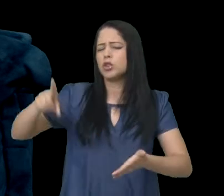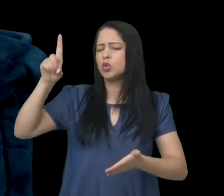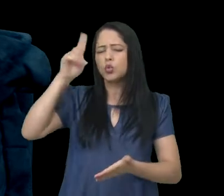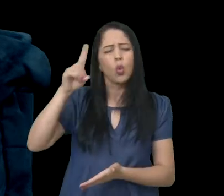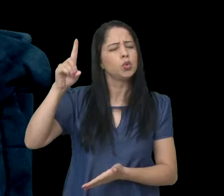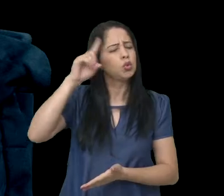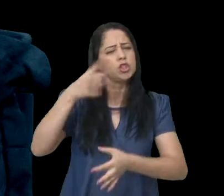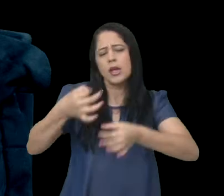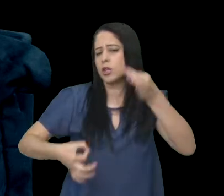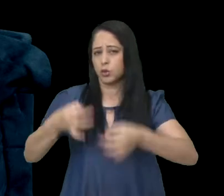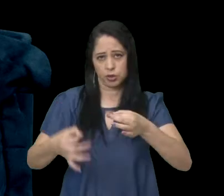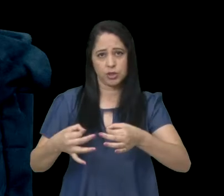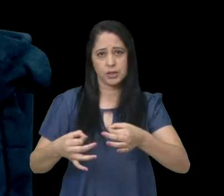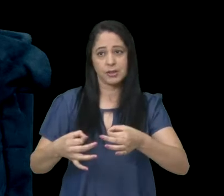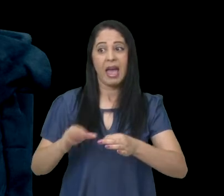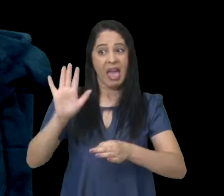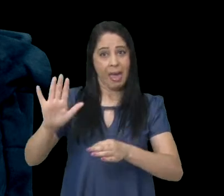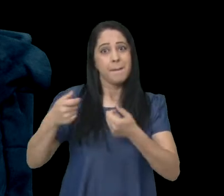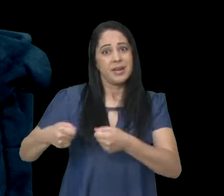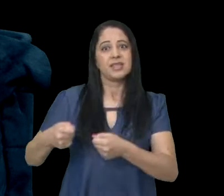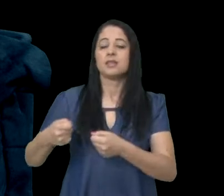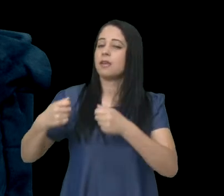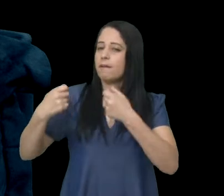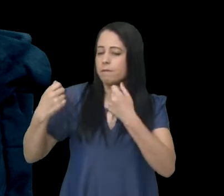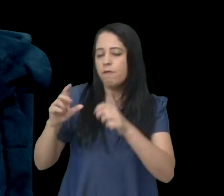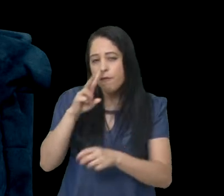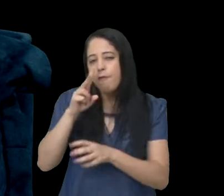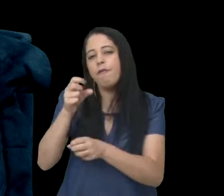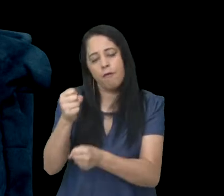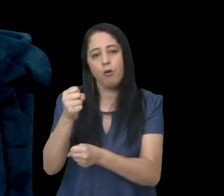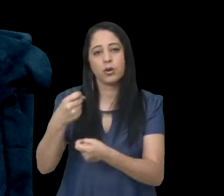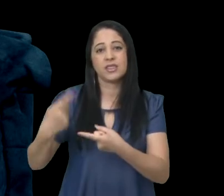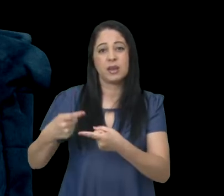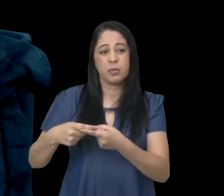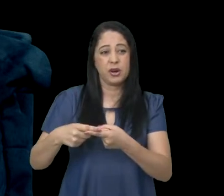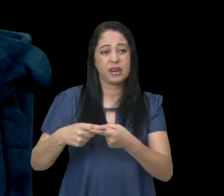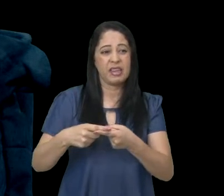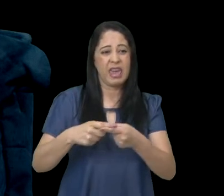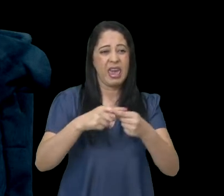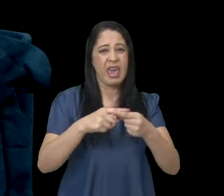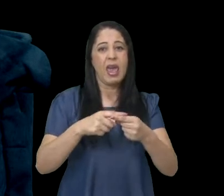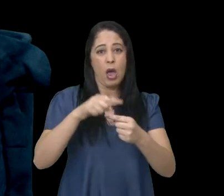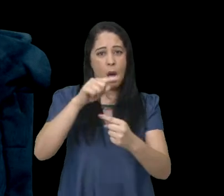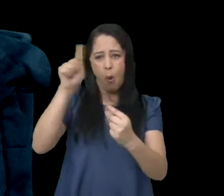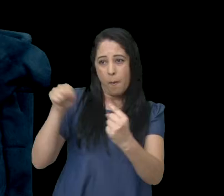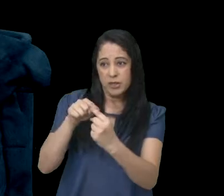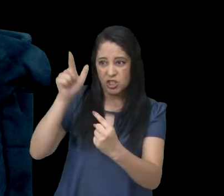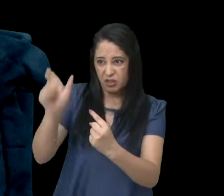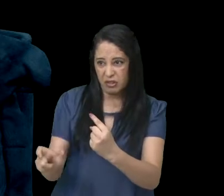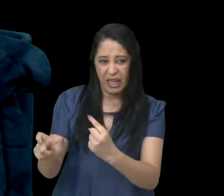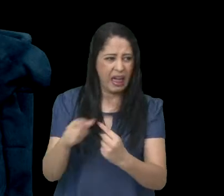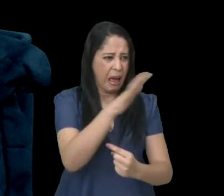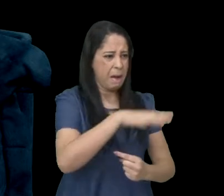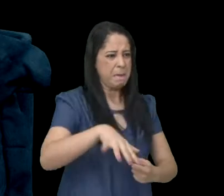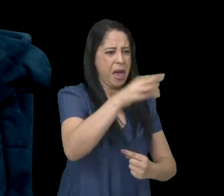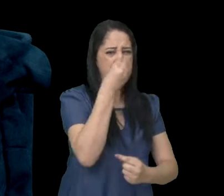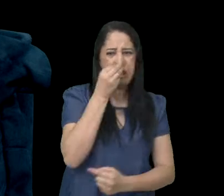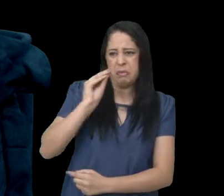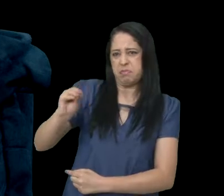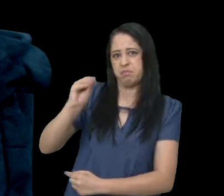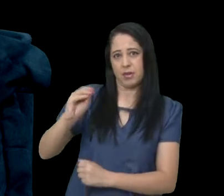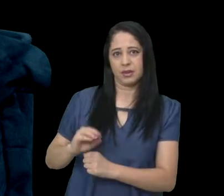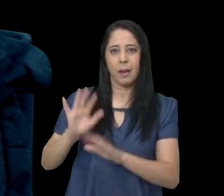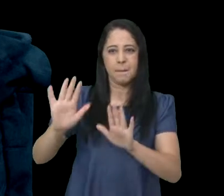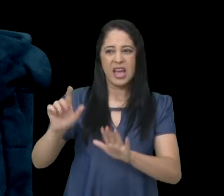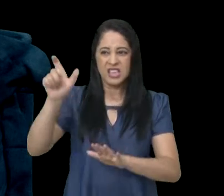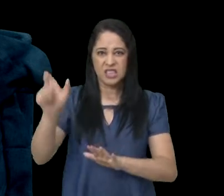requer muita força, já que atualmente seus ideais são defendidos por uma minoria aqui no espaço parlamentar. Mas isso nunca a